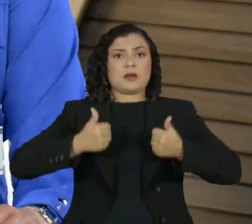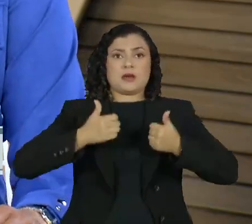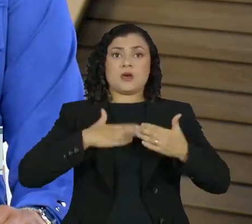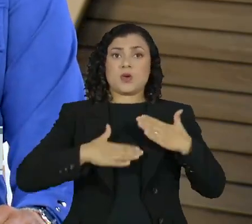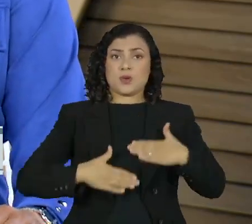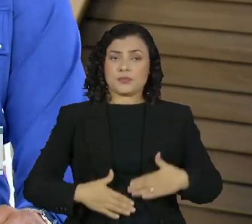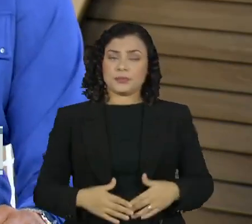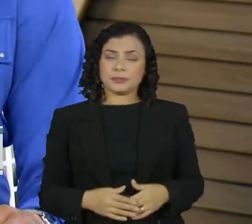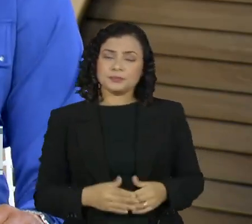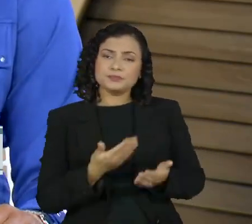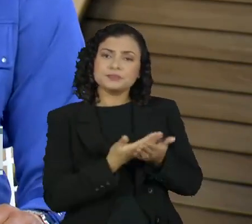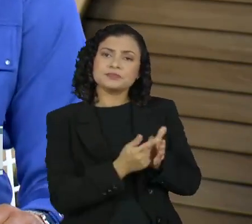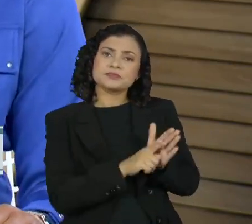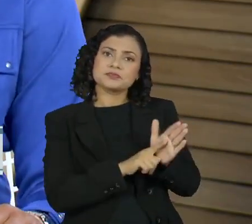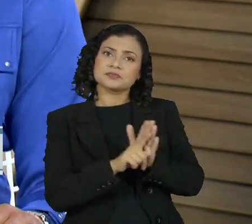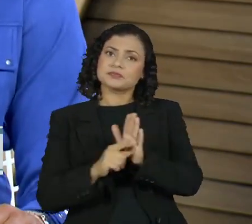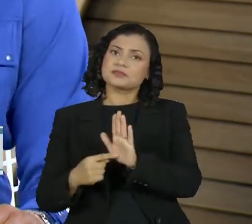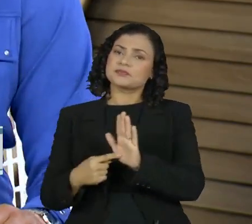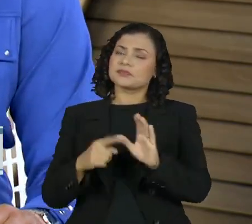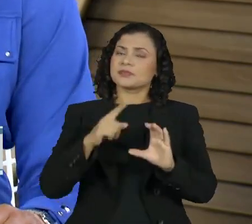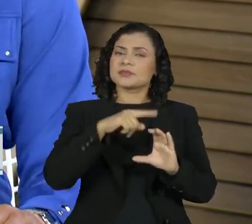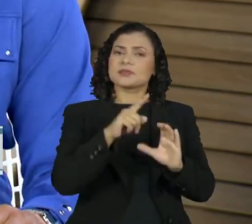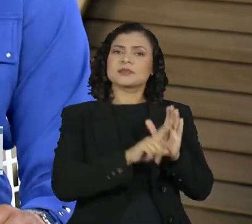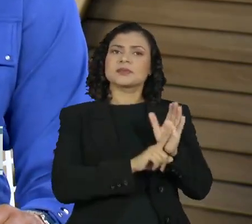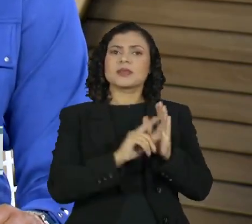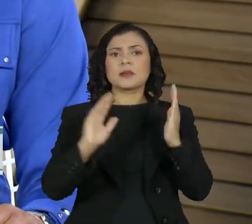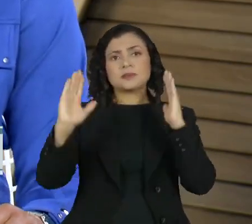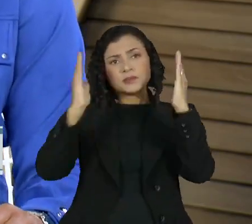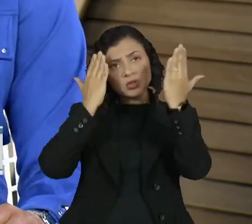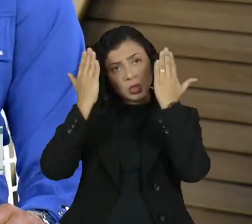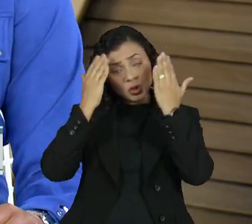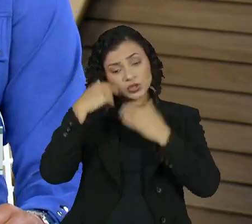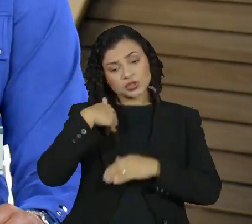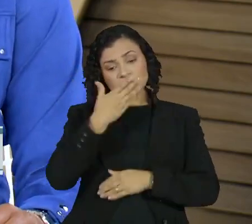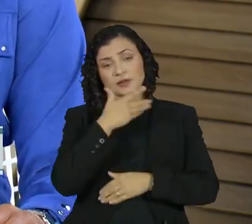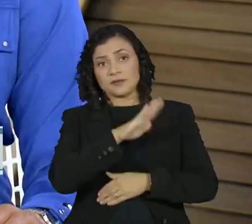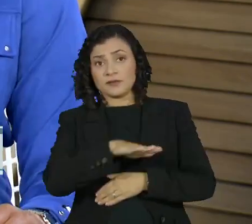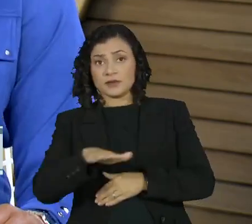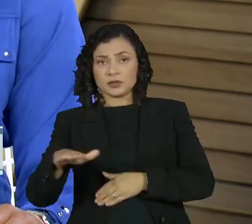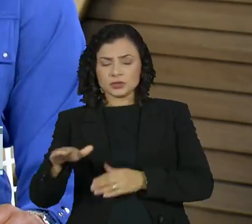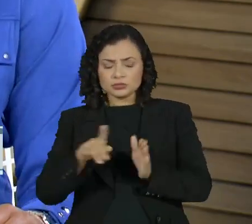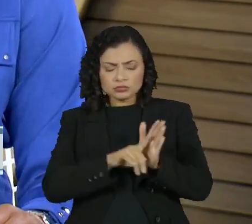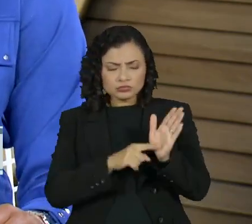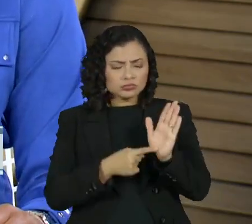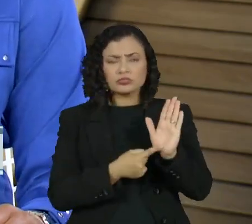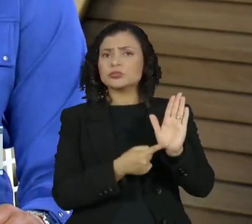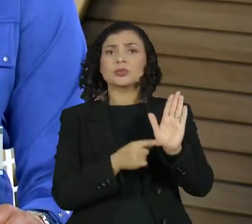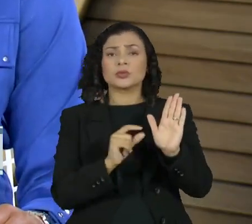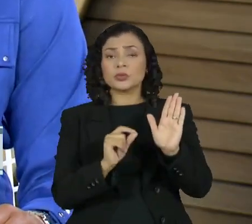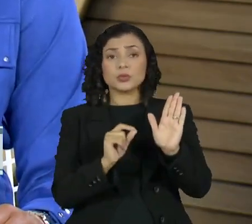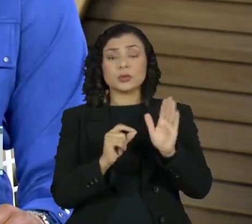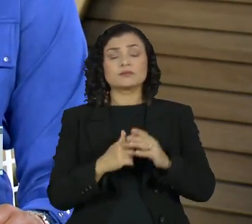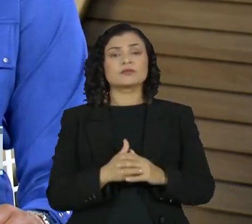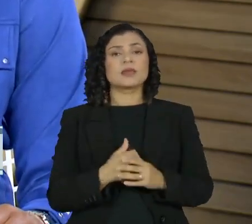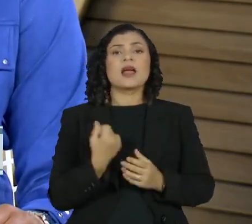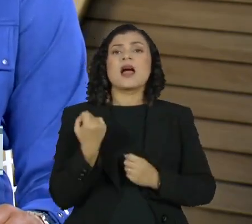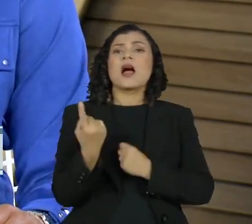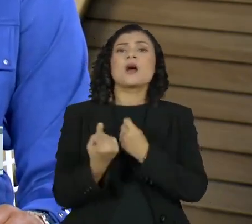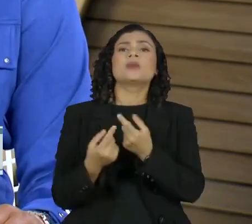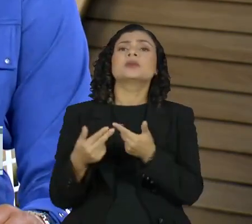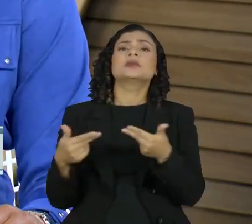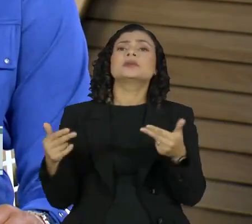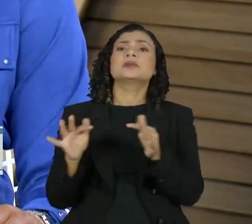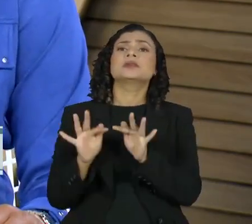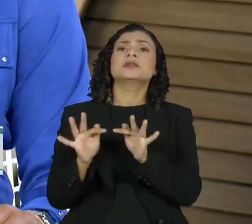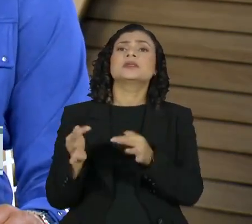Um estudo publicado em uma revista científica de psicologia infantil mostra o quanto podem ser nocivas algumas pequenas